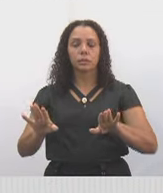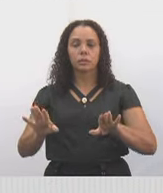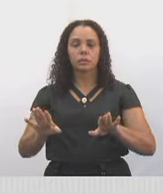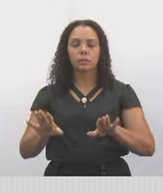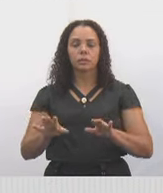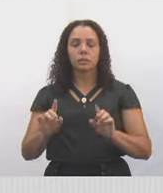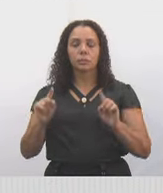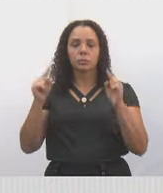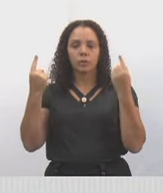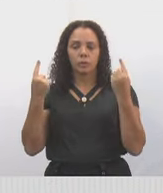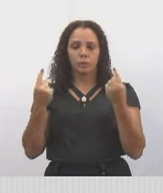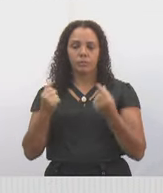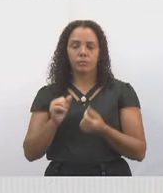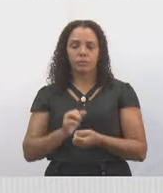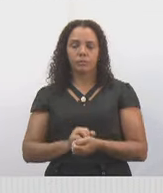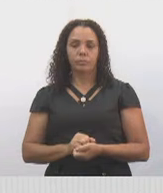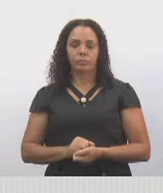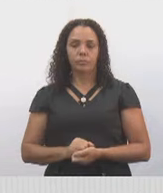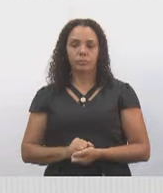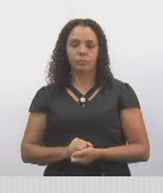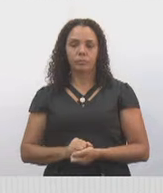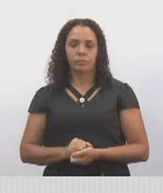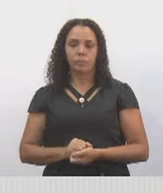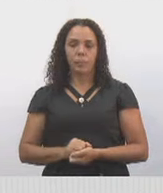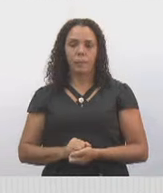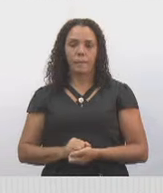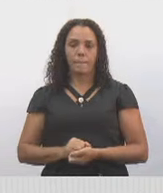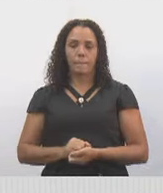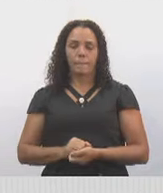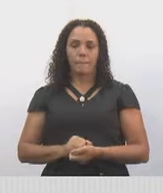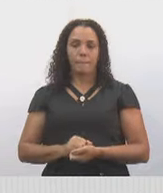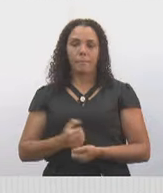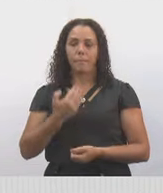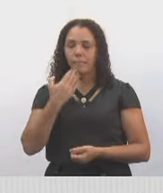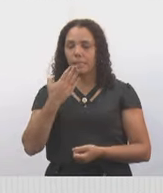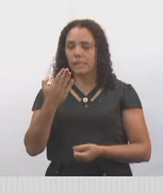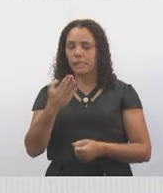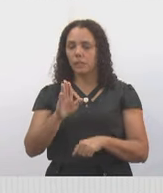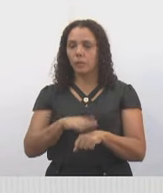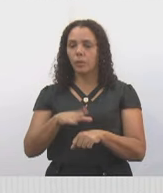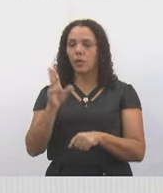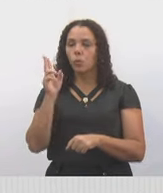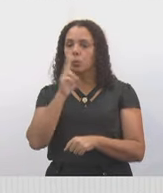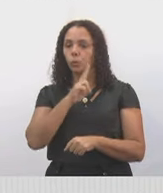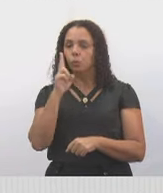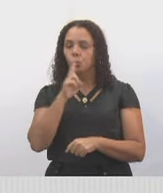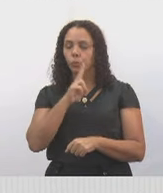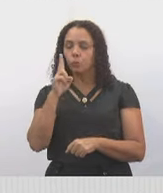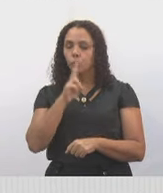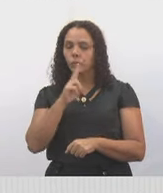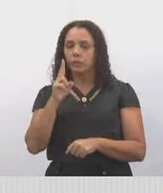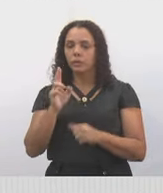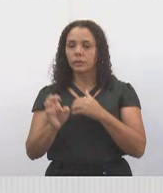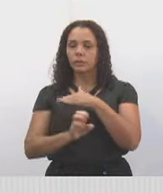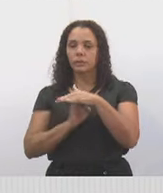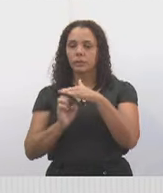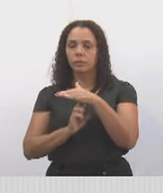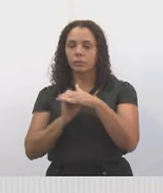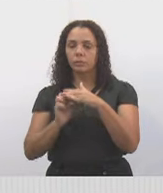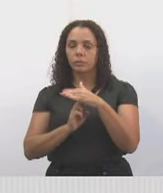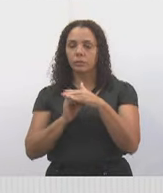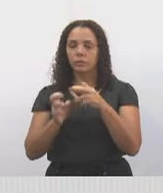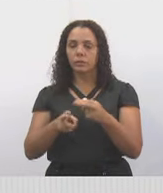situação pode ficar pior nessa localidade então pedimos mais urgência aí do sai com